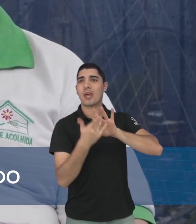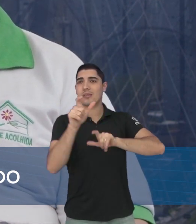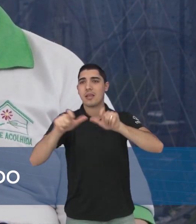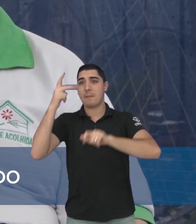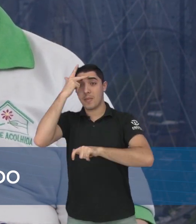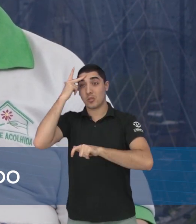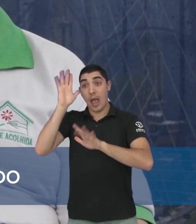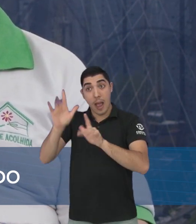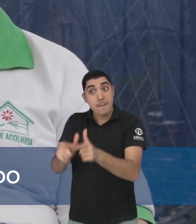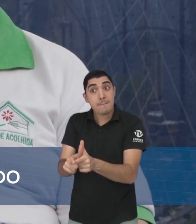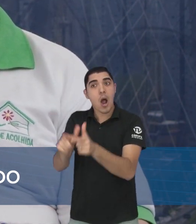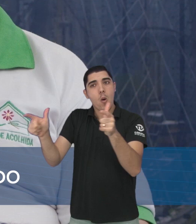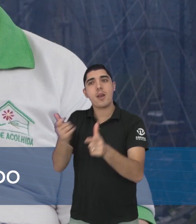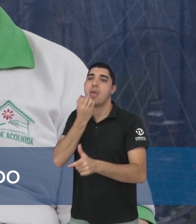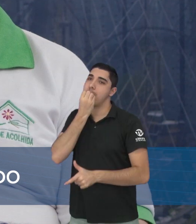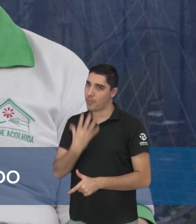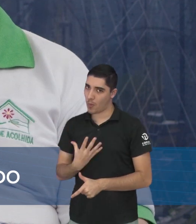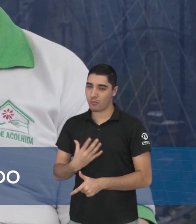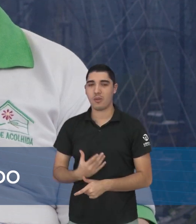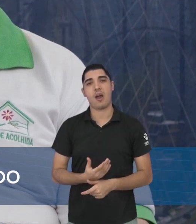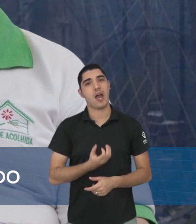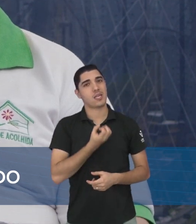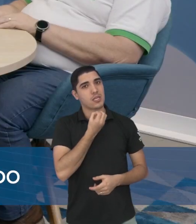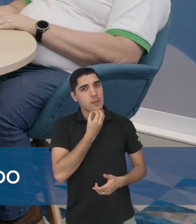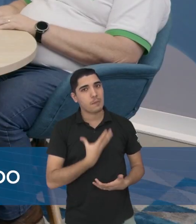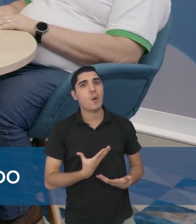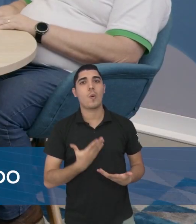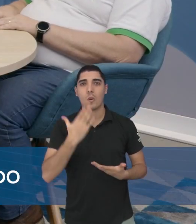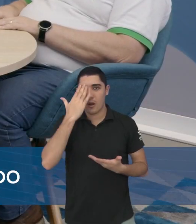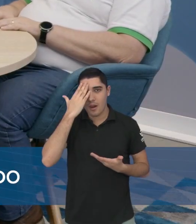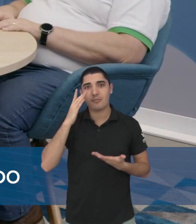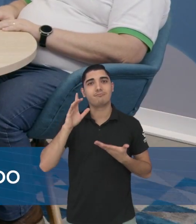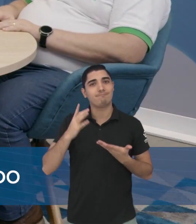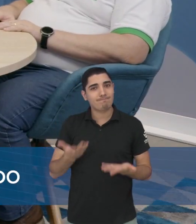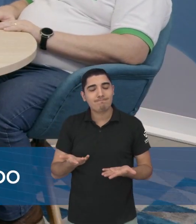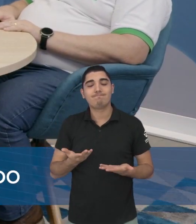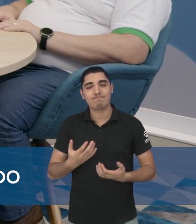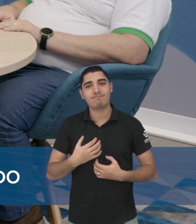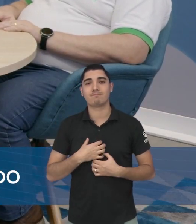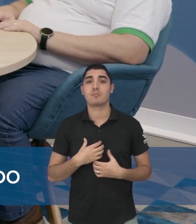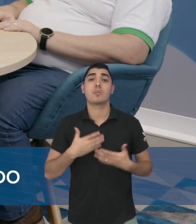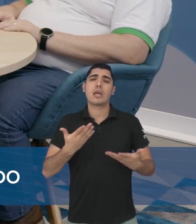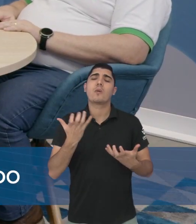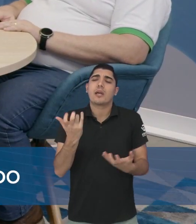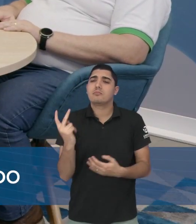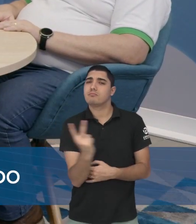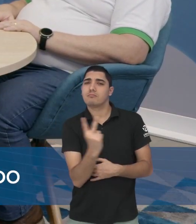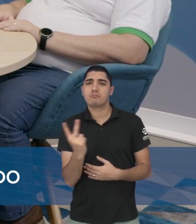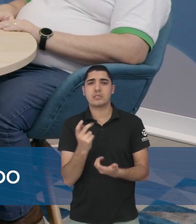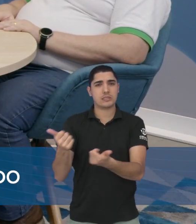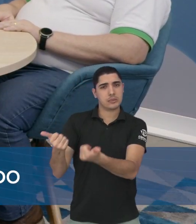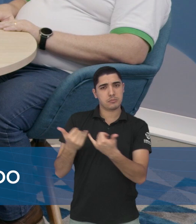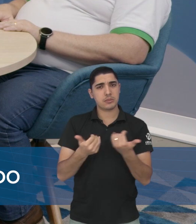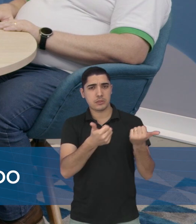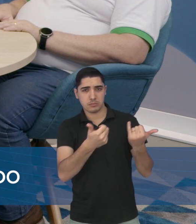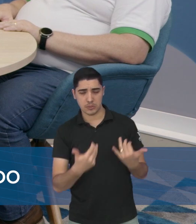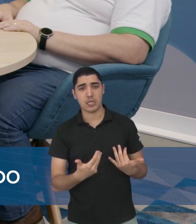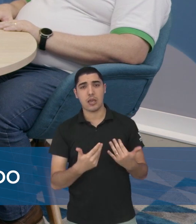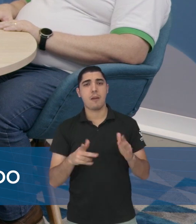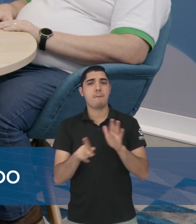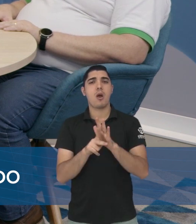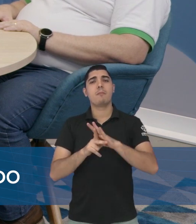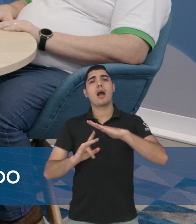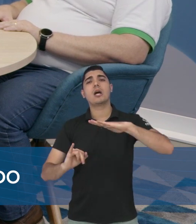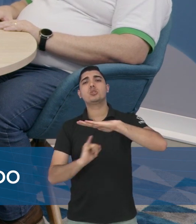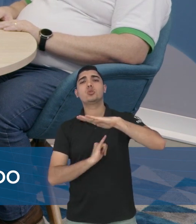boa do que gente ruim. Felizmente, né? Felizmente. E para a gente seguir o caminho, eu queria que vocês falassem um pouquinho sobre a